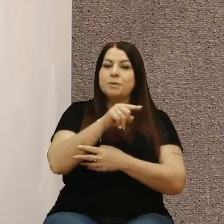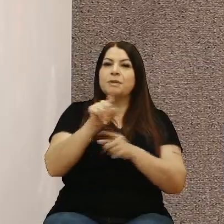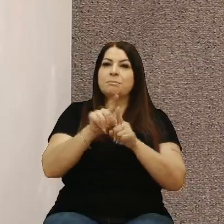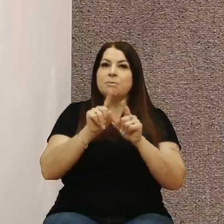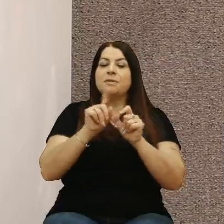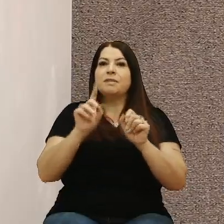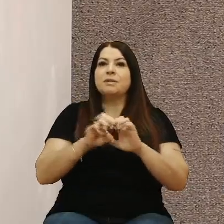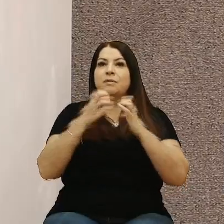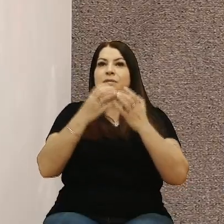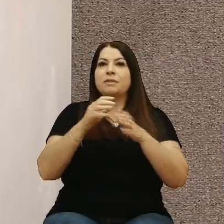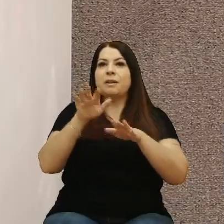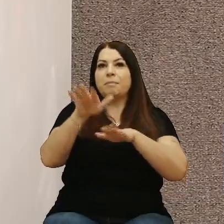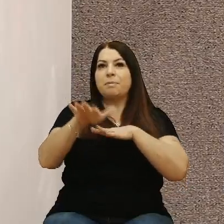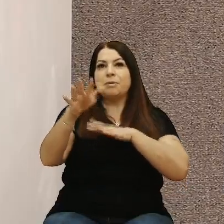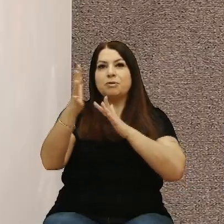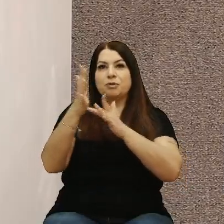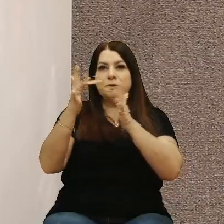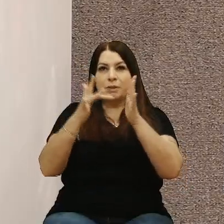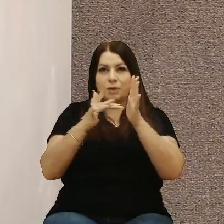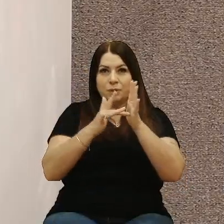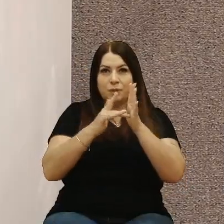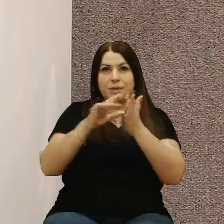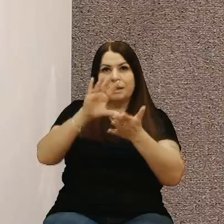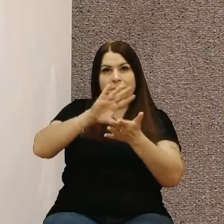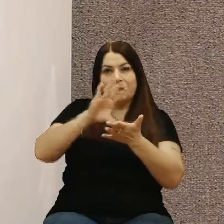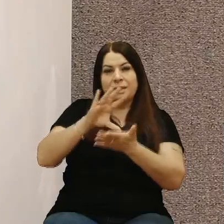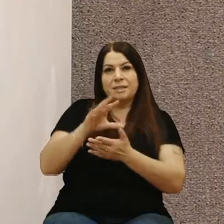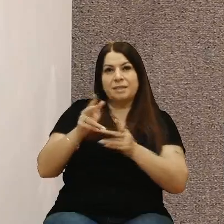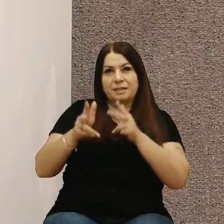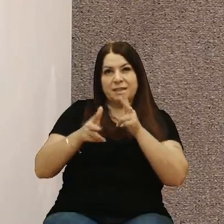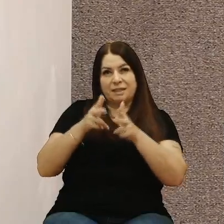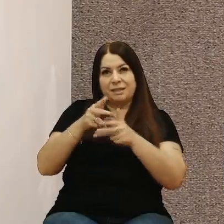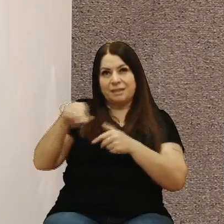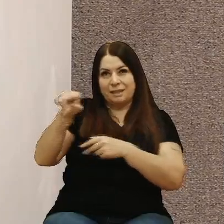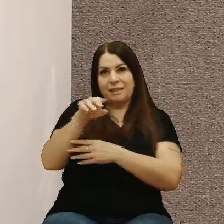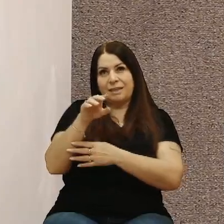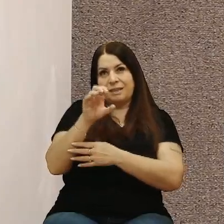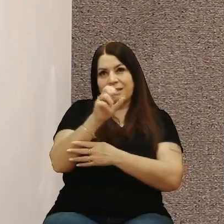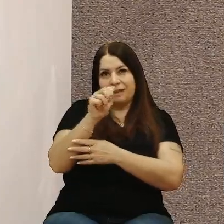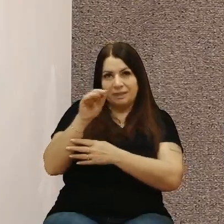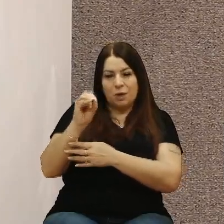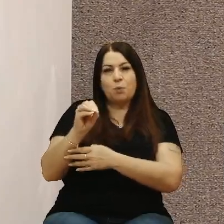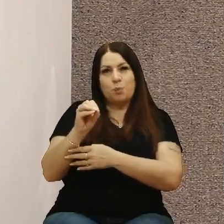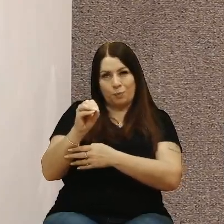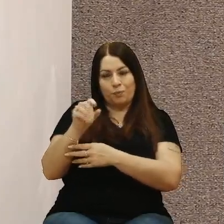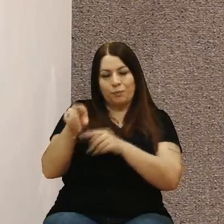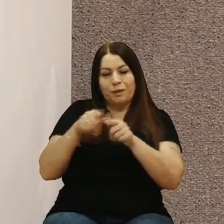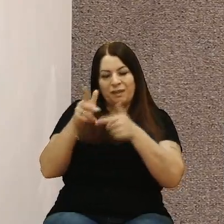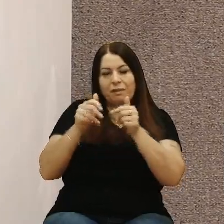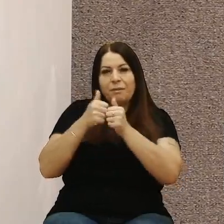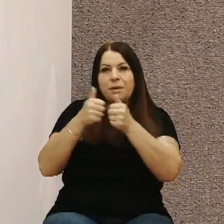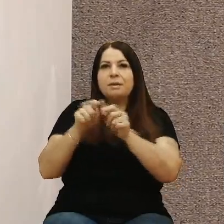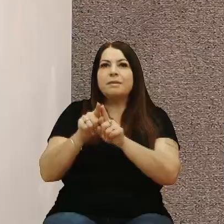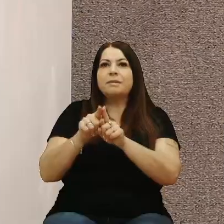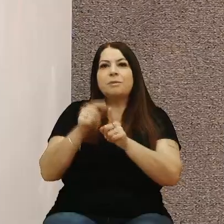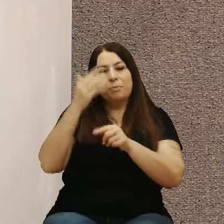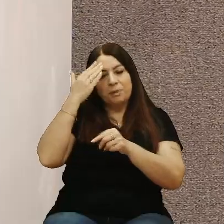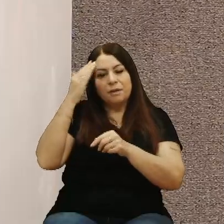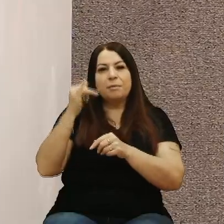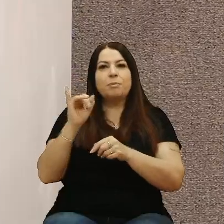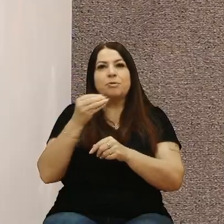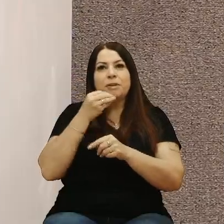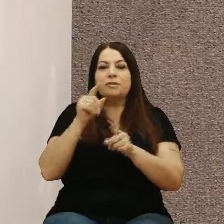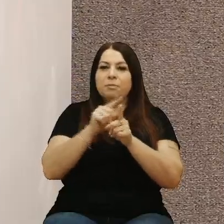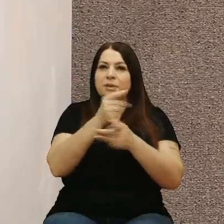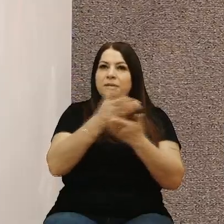o evento da Marcha para Jesus ali na Praça da Estação Férrea. Então, agradecer ao senhor, enquanto presidente, por conceder a oportunidade dessa cobertura e também